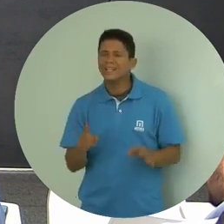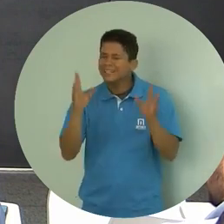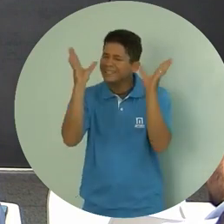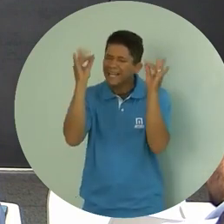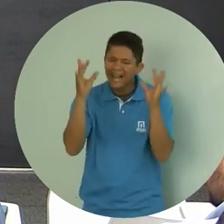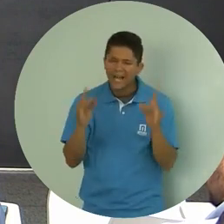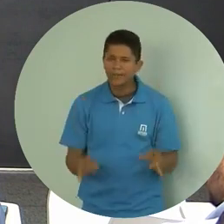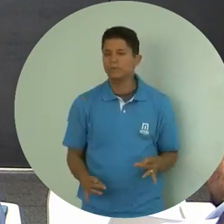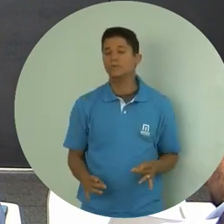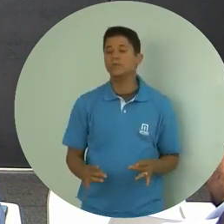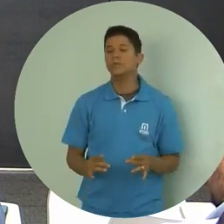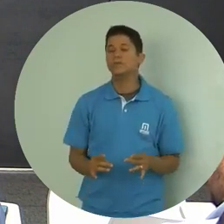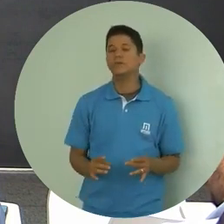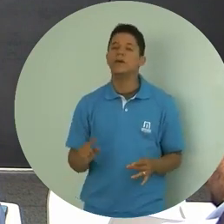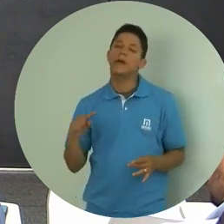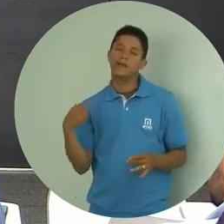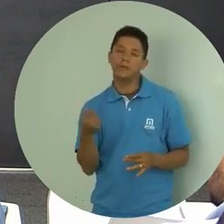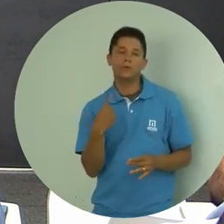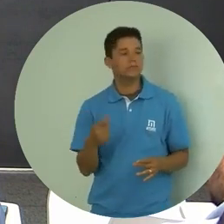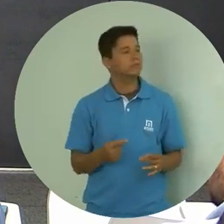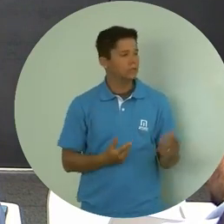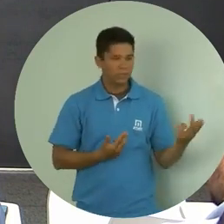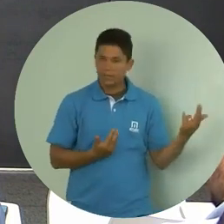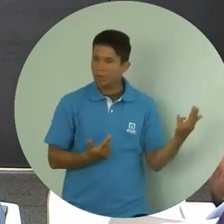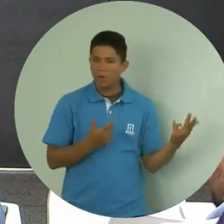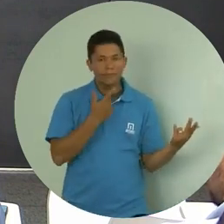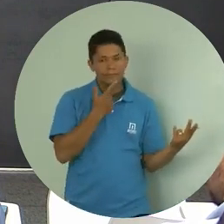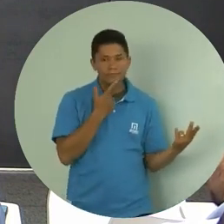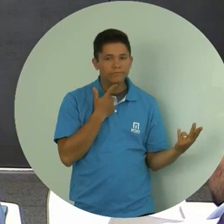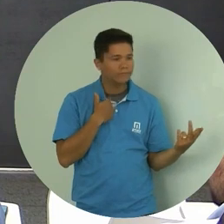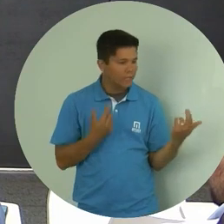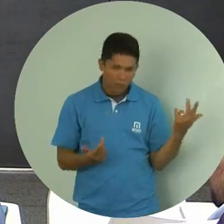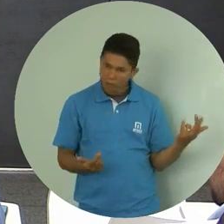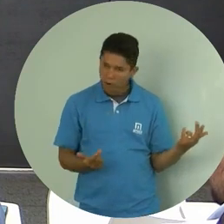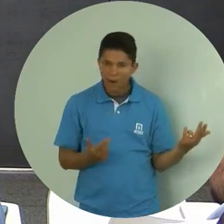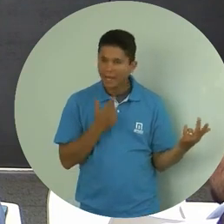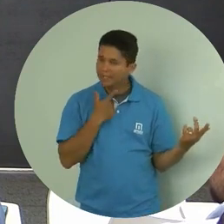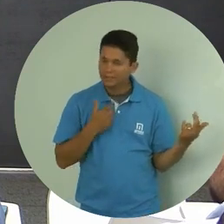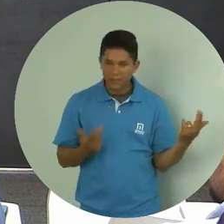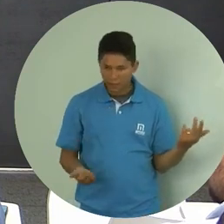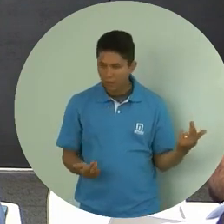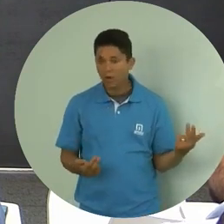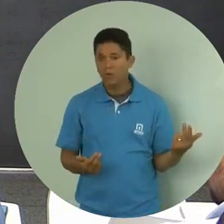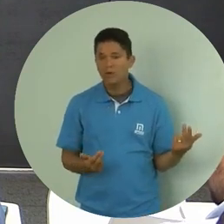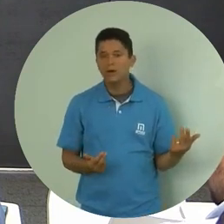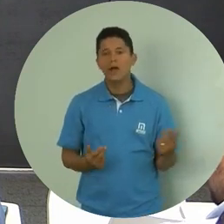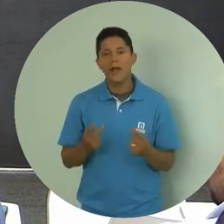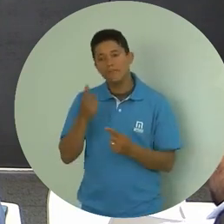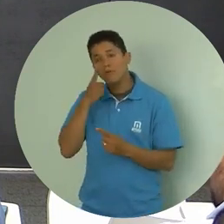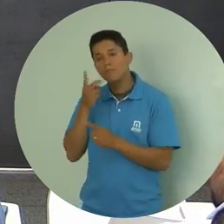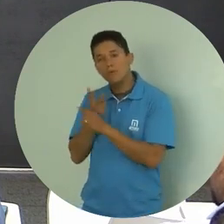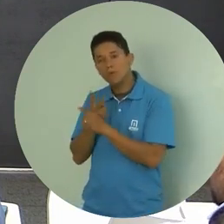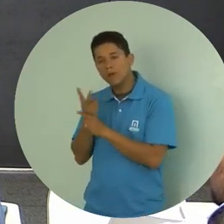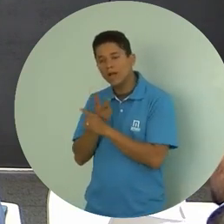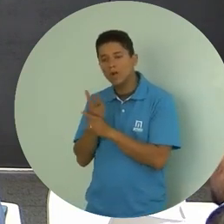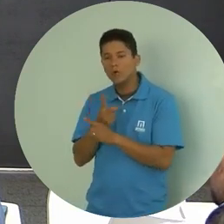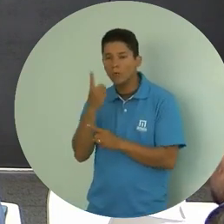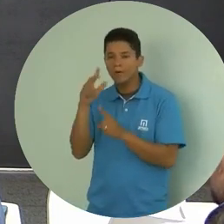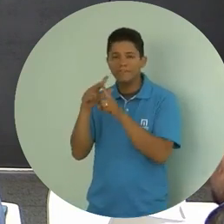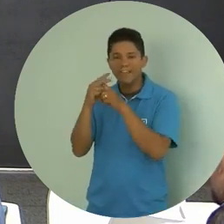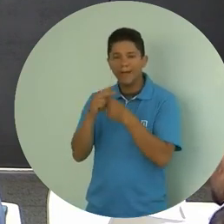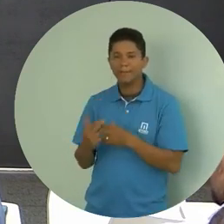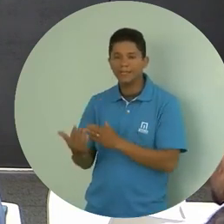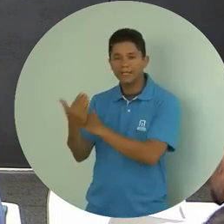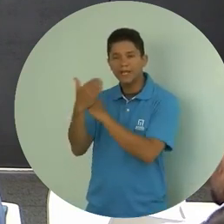gente, indo no mesmo caminho, da mesma intenção também, fomos buscar alguma ferramenta que tanto